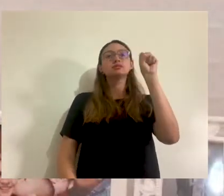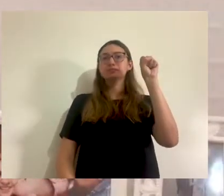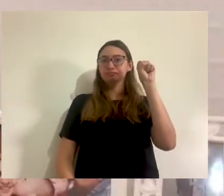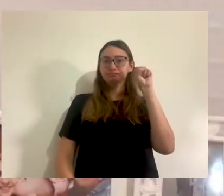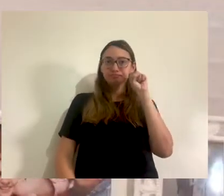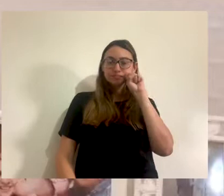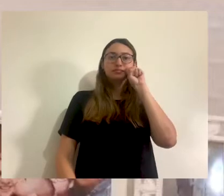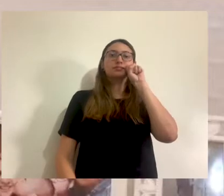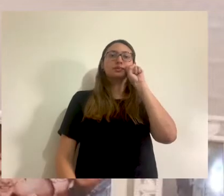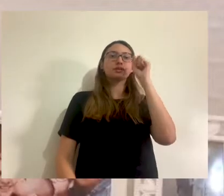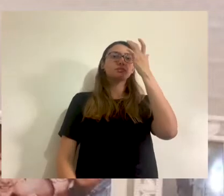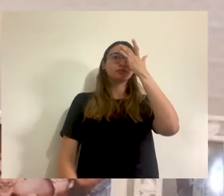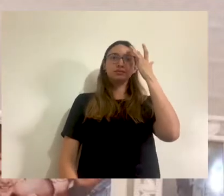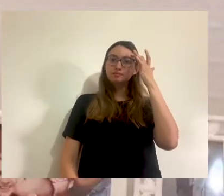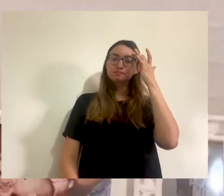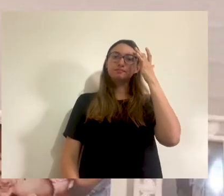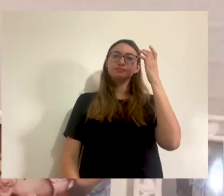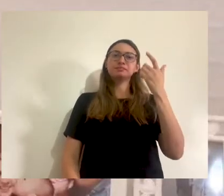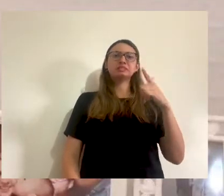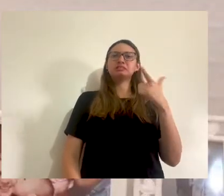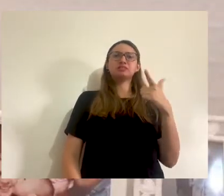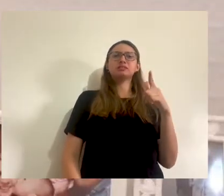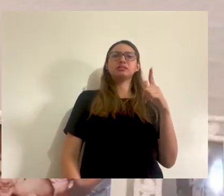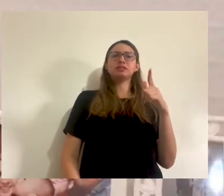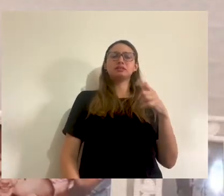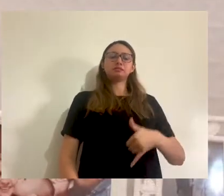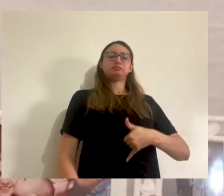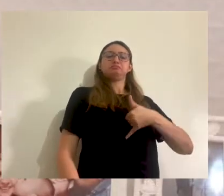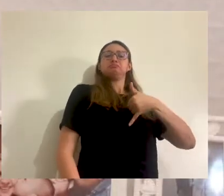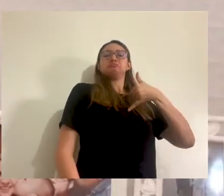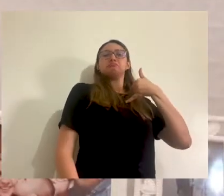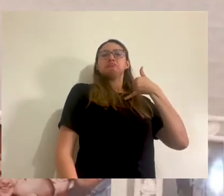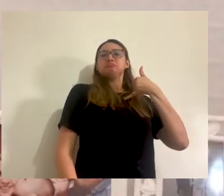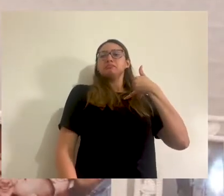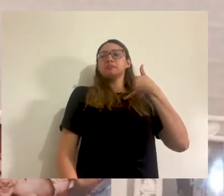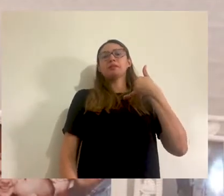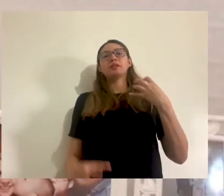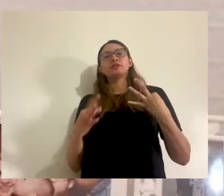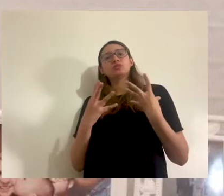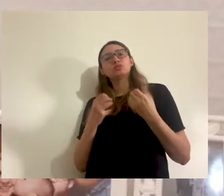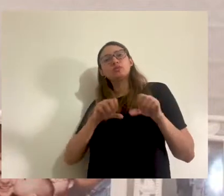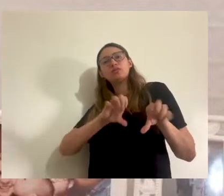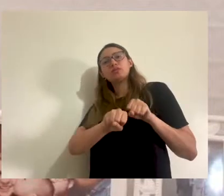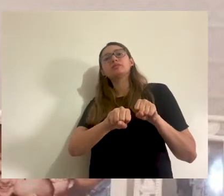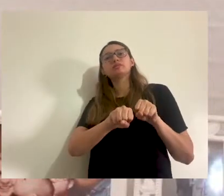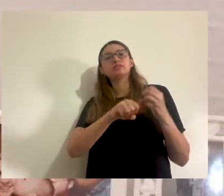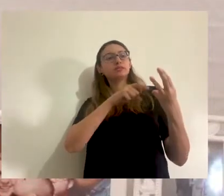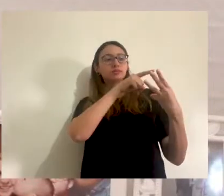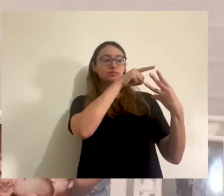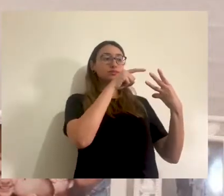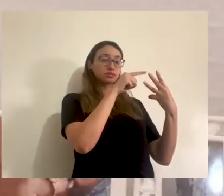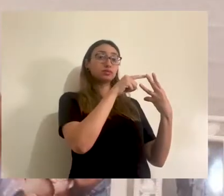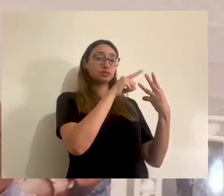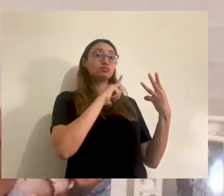que, apesar de não ter status, de não ter toda aquela formação que aqueles outros indivíduos